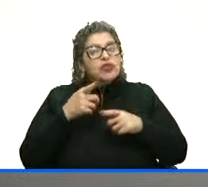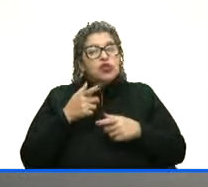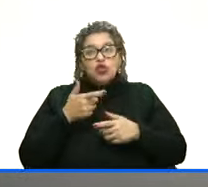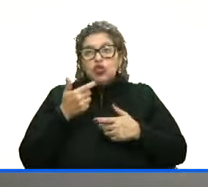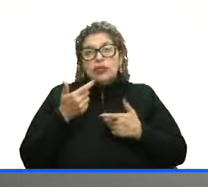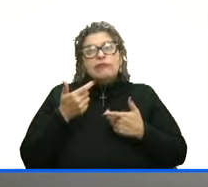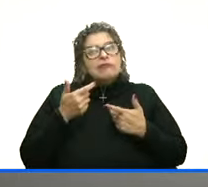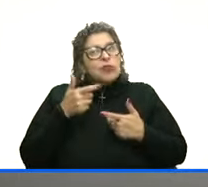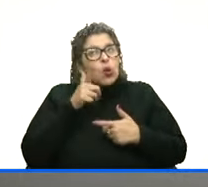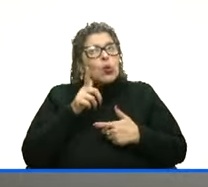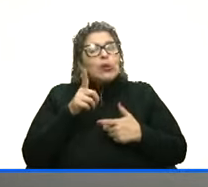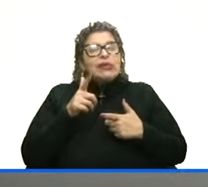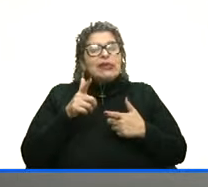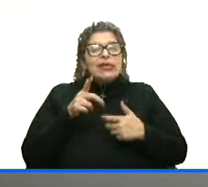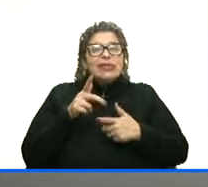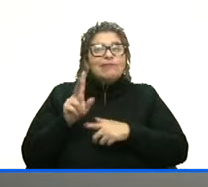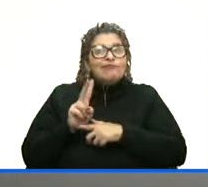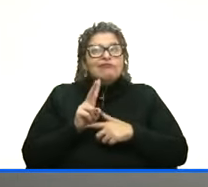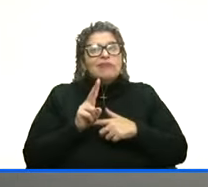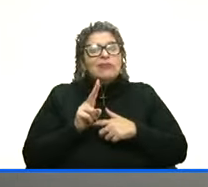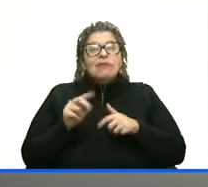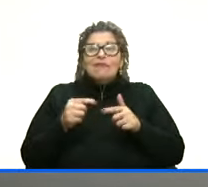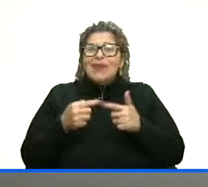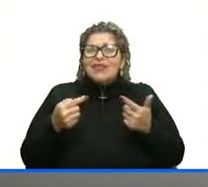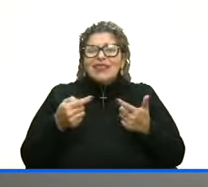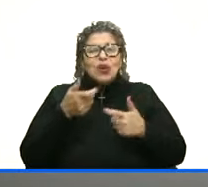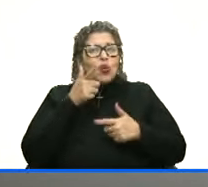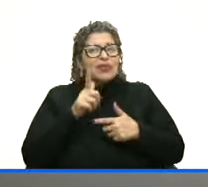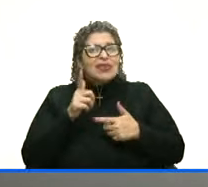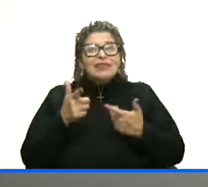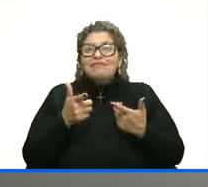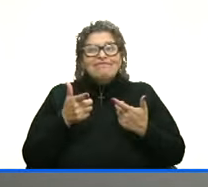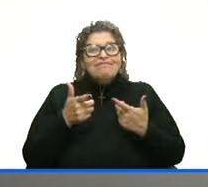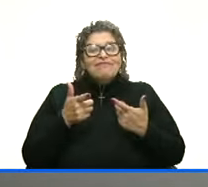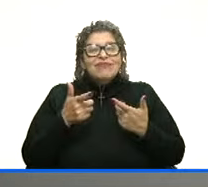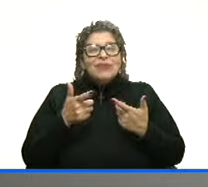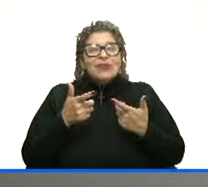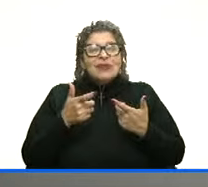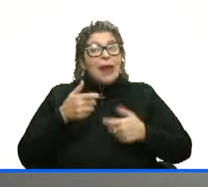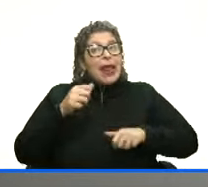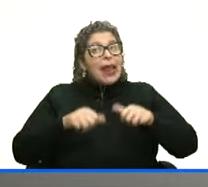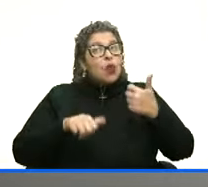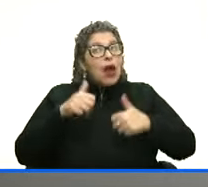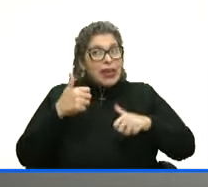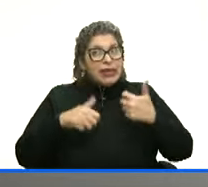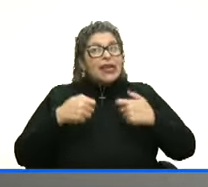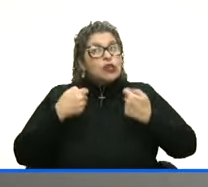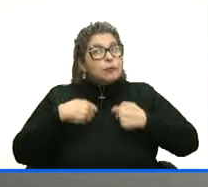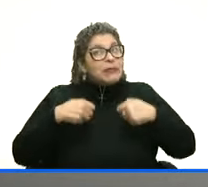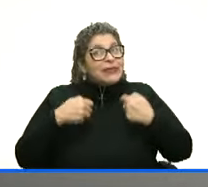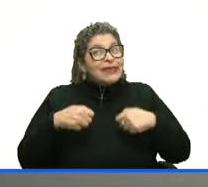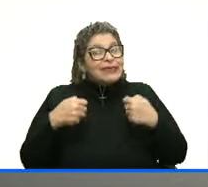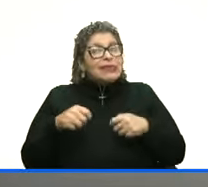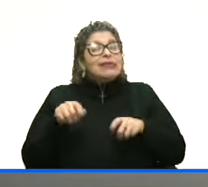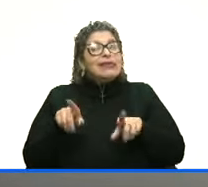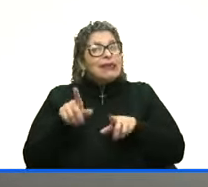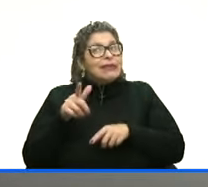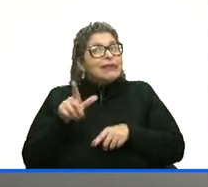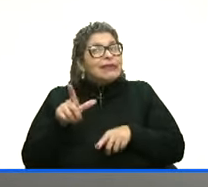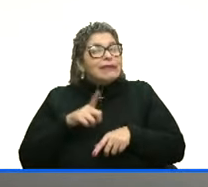entendeu? Mas é porque, para nós mantermos ela, ela não tem a qualidade que ela teria que ter. Tu